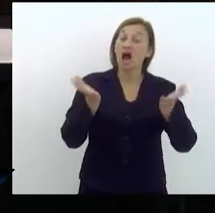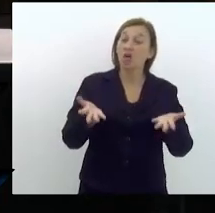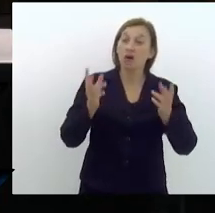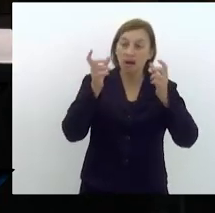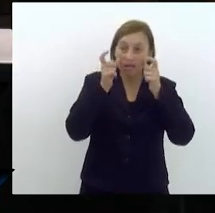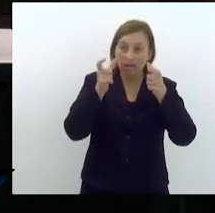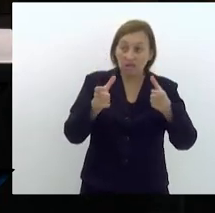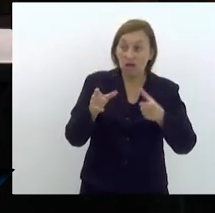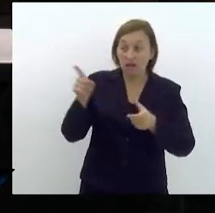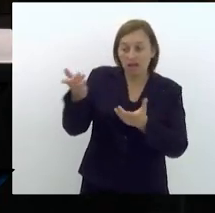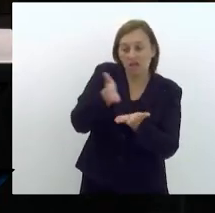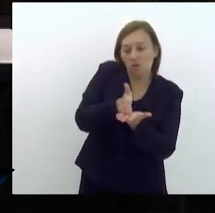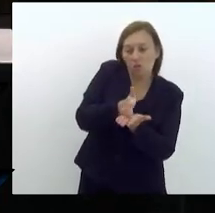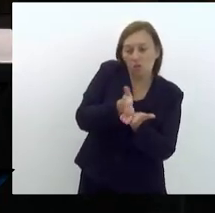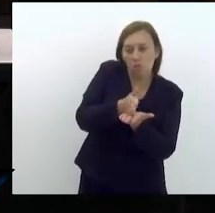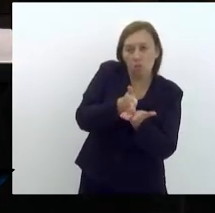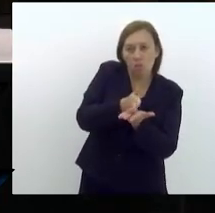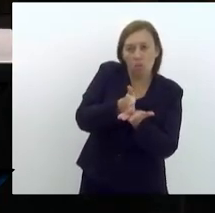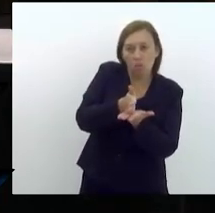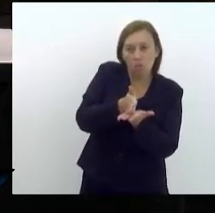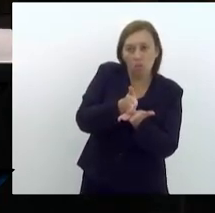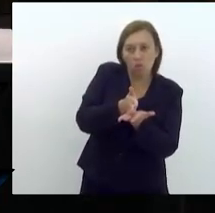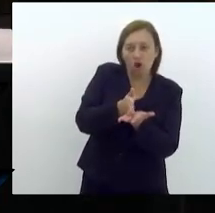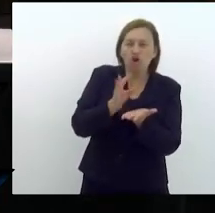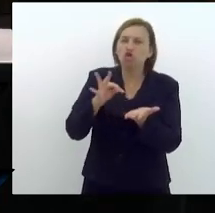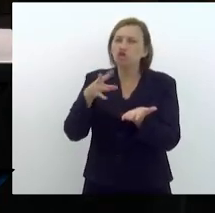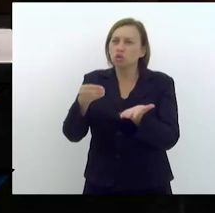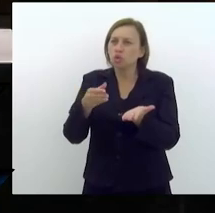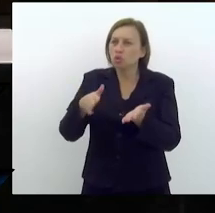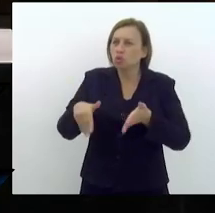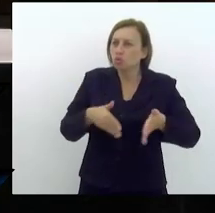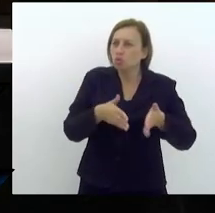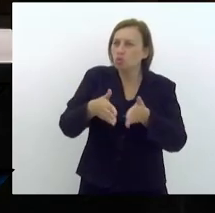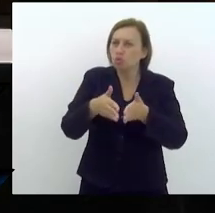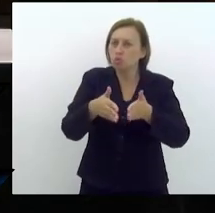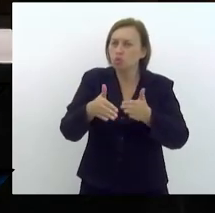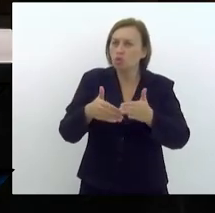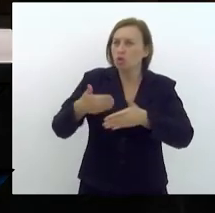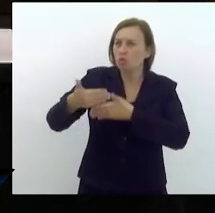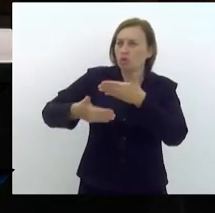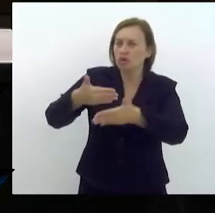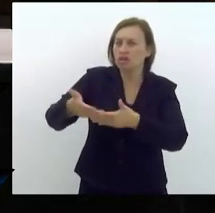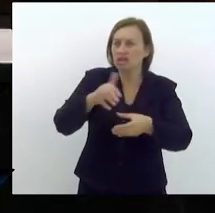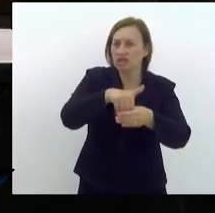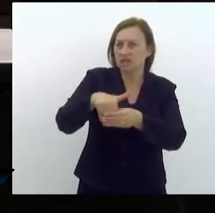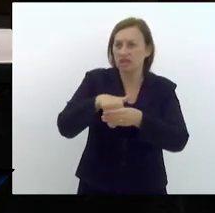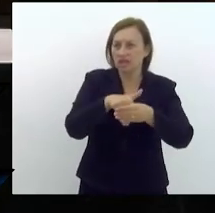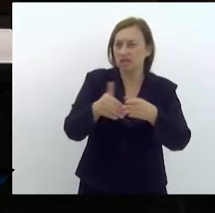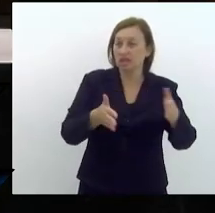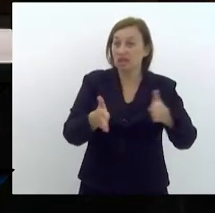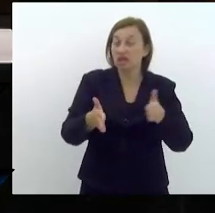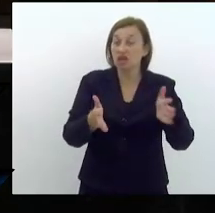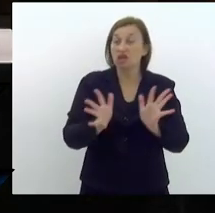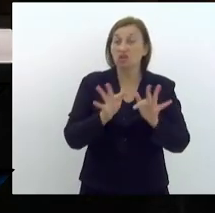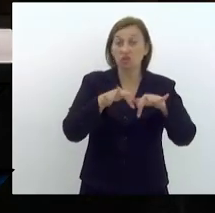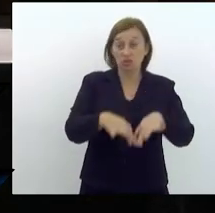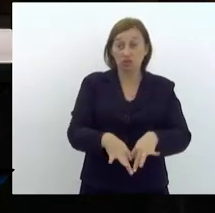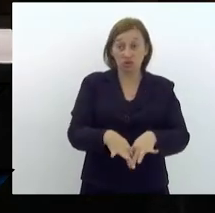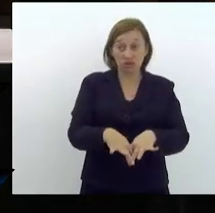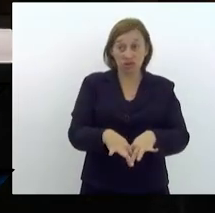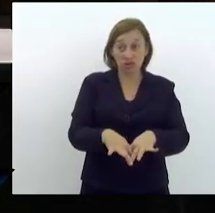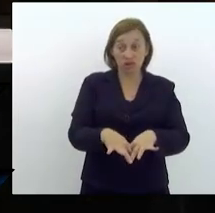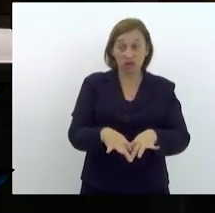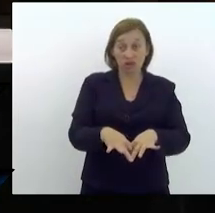que ficou em cima do muro durante todo o processo eleitoral e que no final caiu nas falácias das grandes